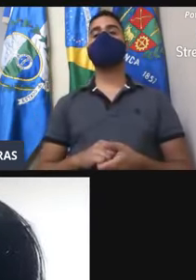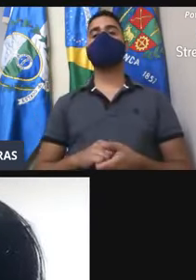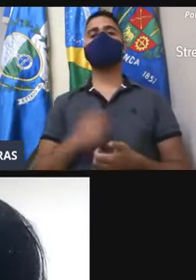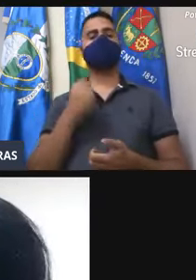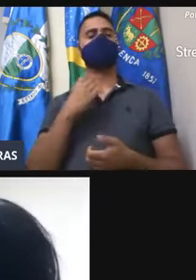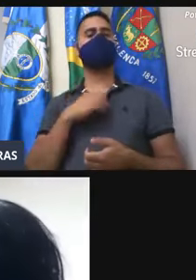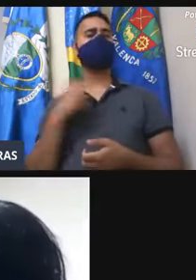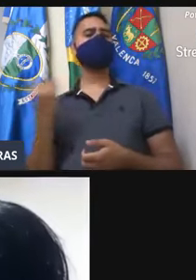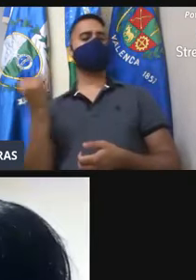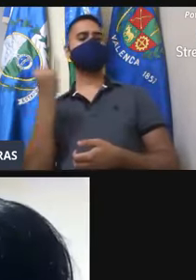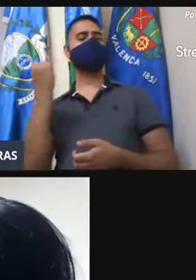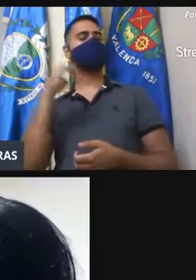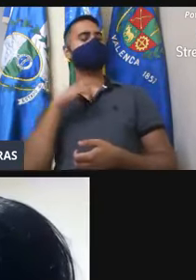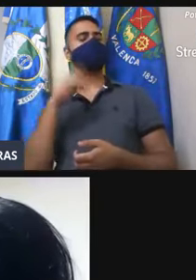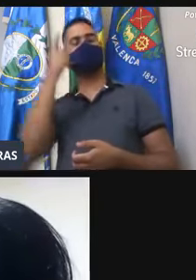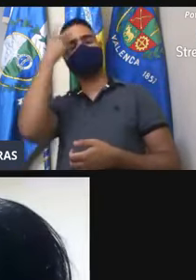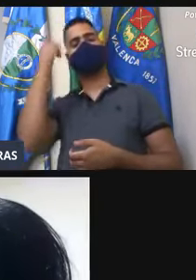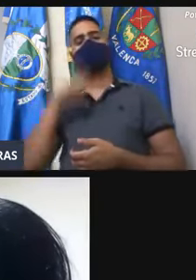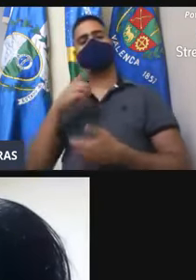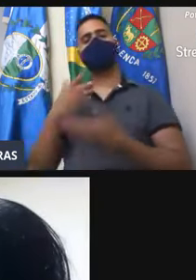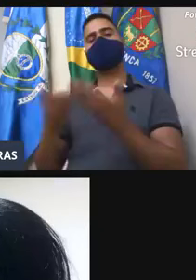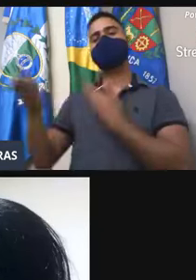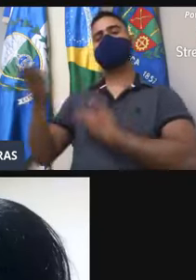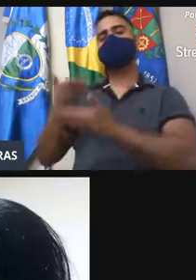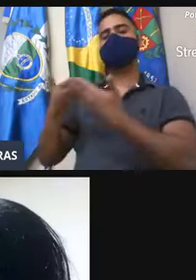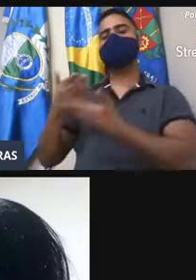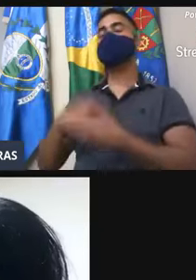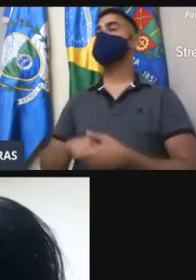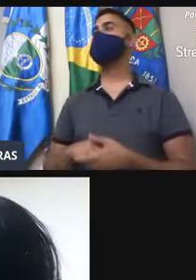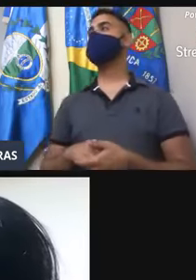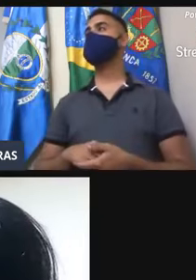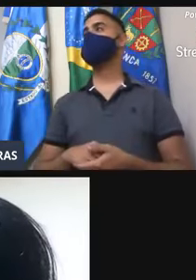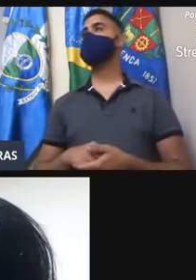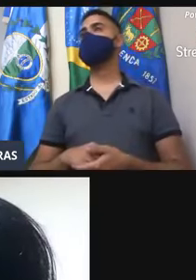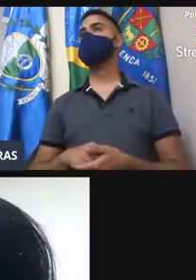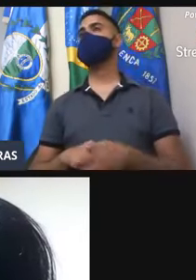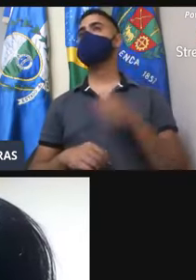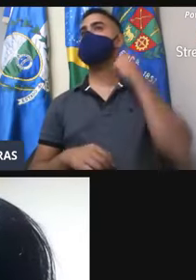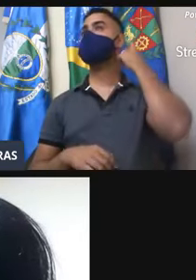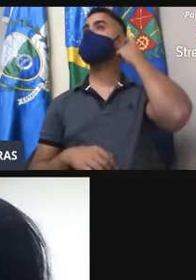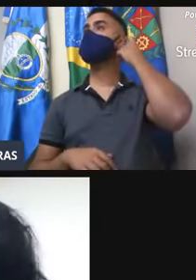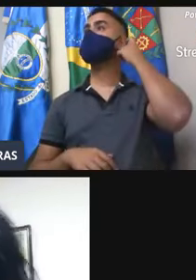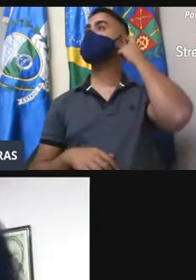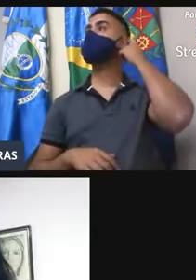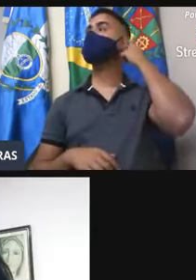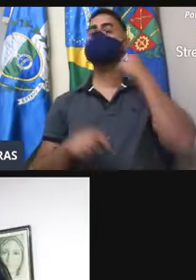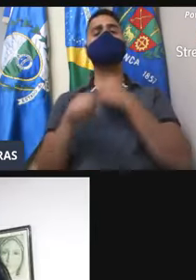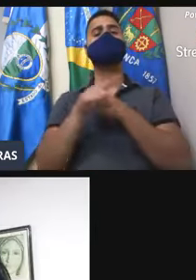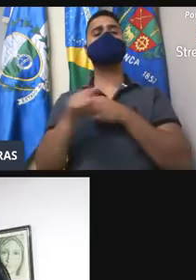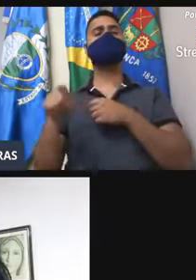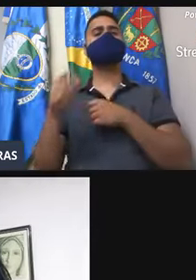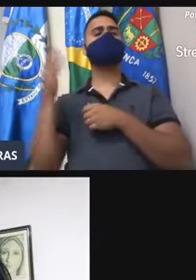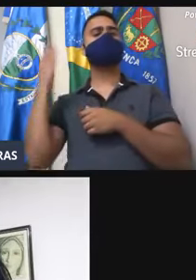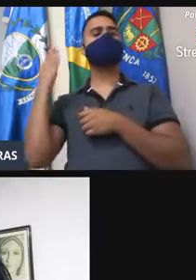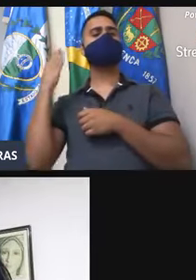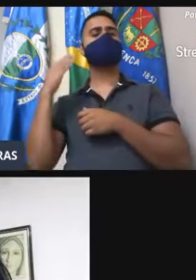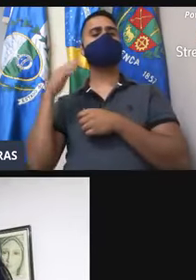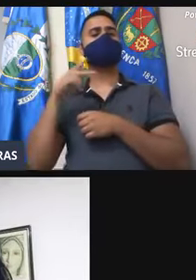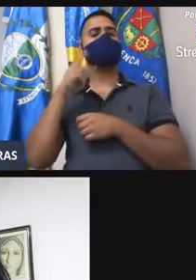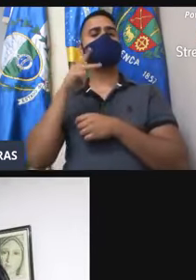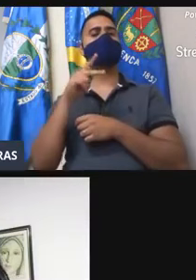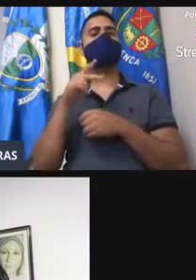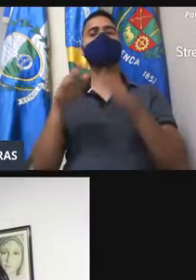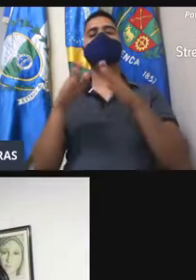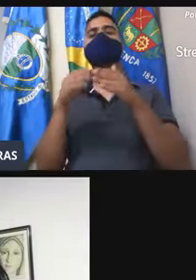é muito importante, né? Esse bate-papo. Na semana passada, o vereador Rafael, né, pediu agilidade na